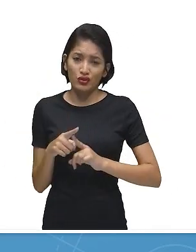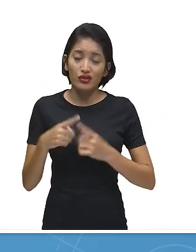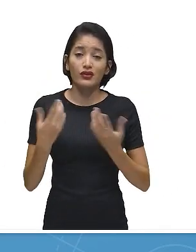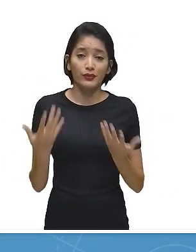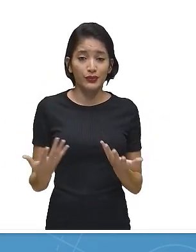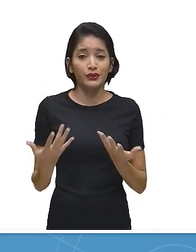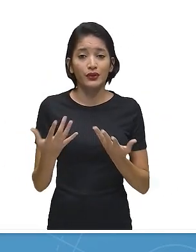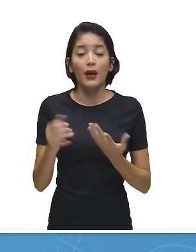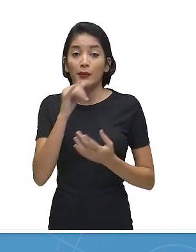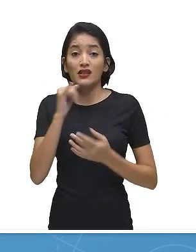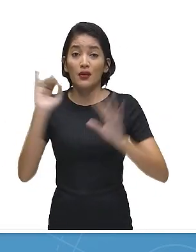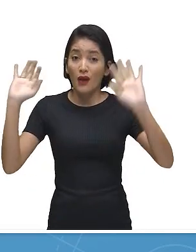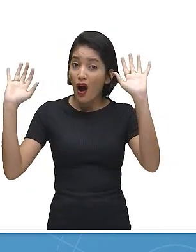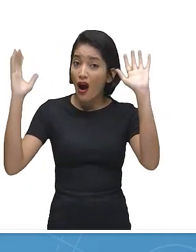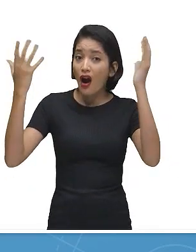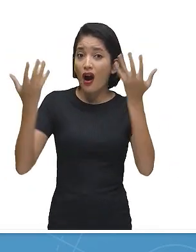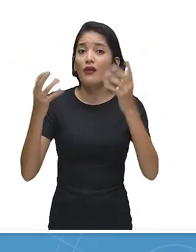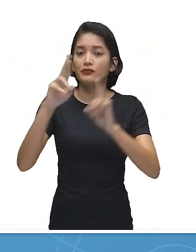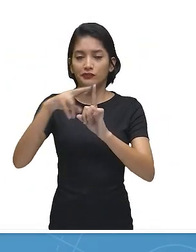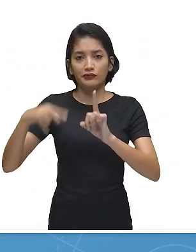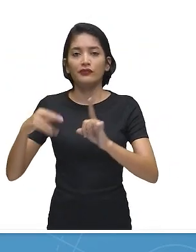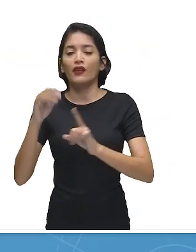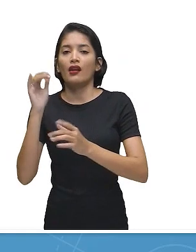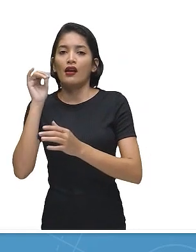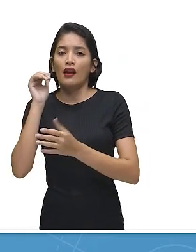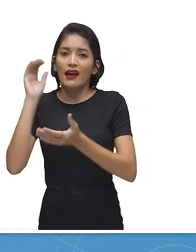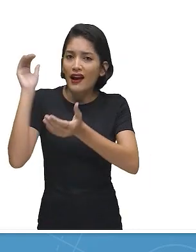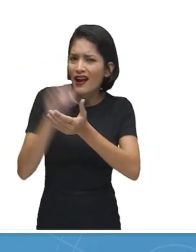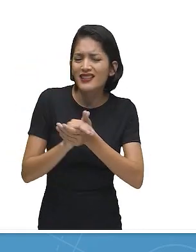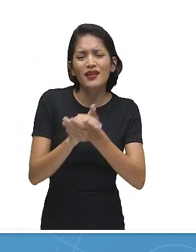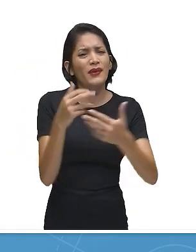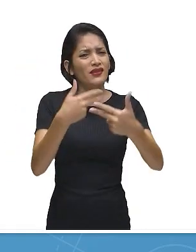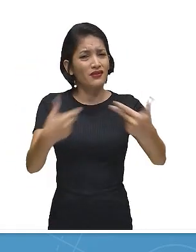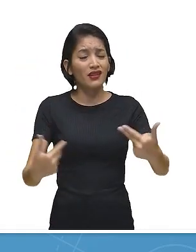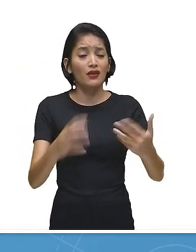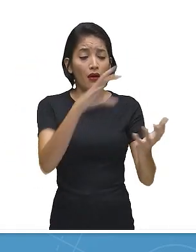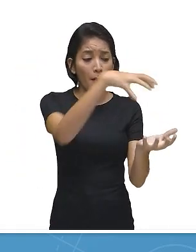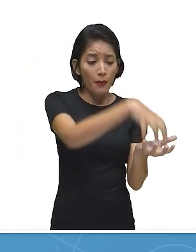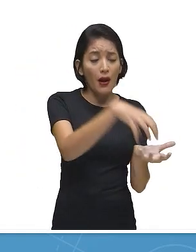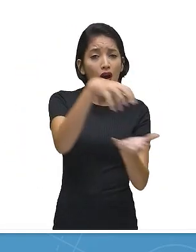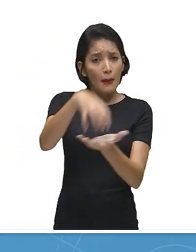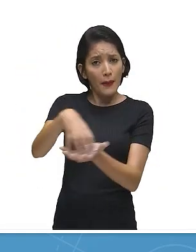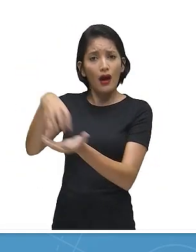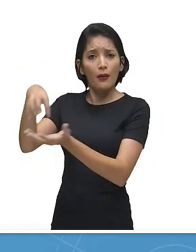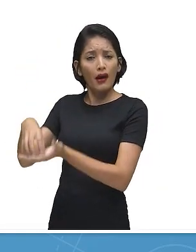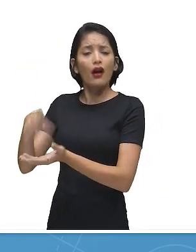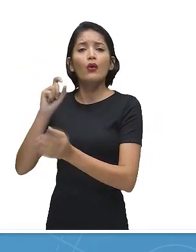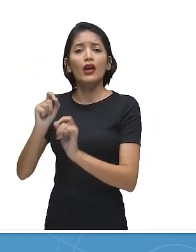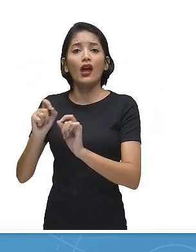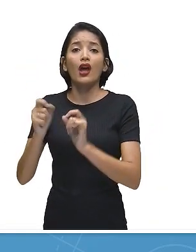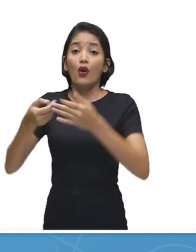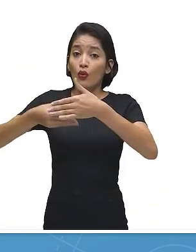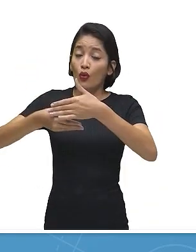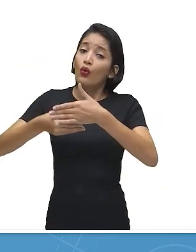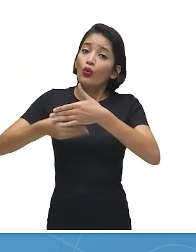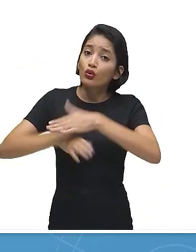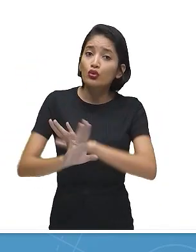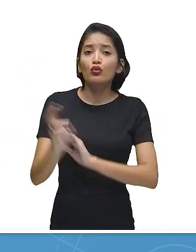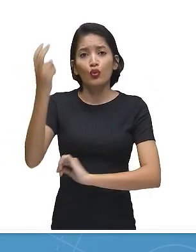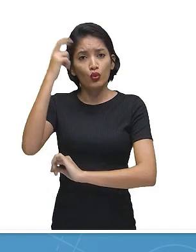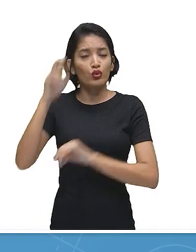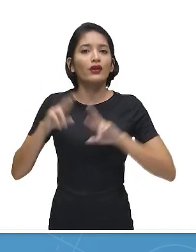a característica da arte do Fran Post era o quê? Paisagens e cidades. Olha só, os detalhes era tudo visto de longe. E nós temos